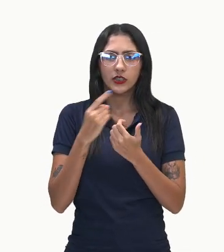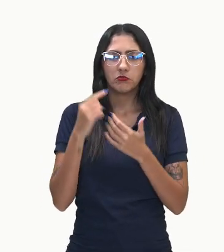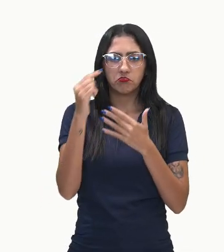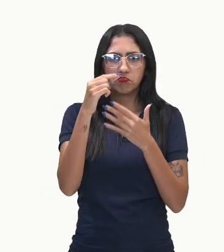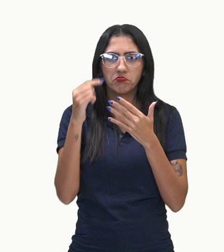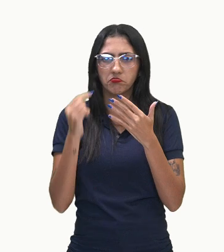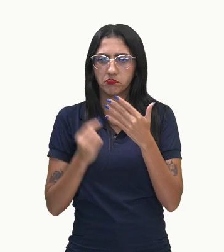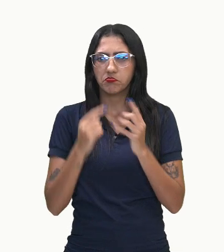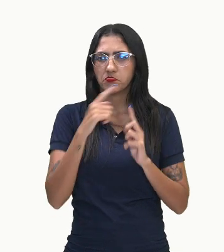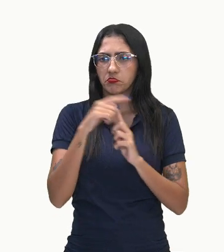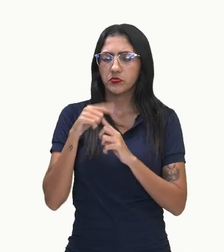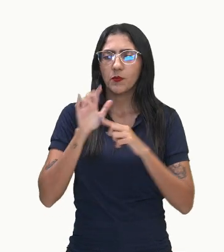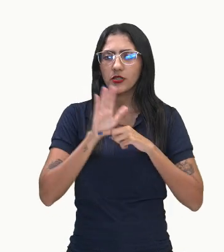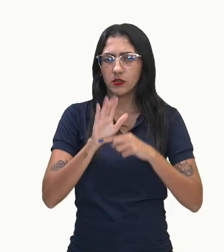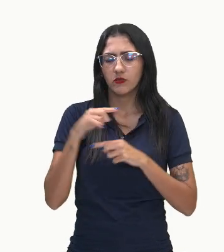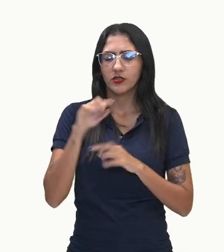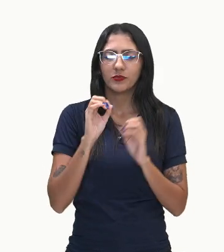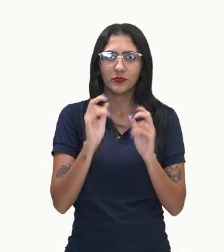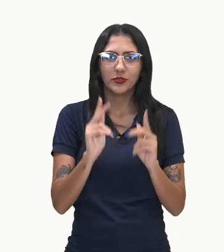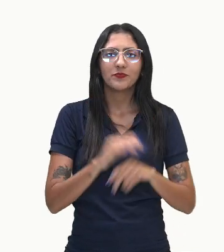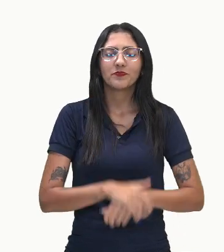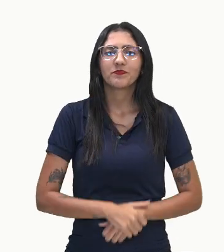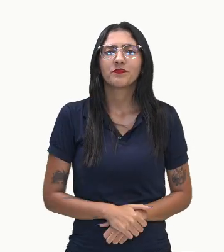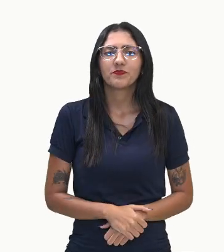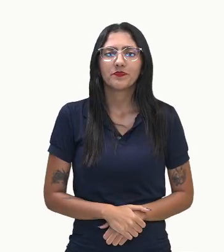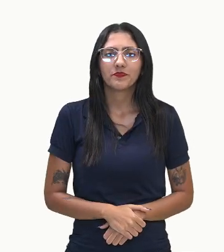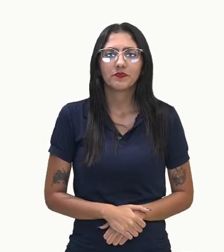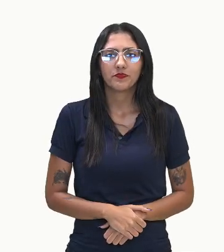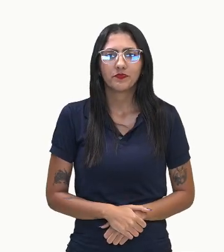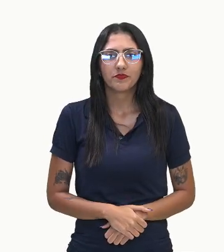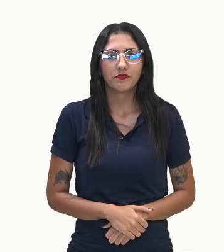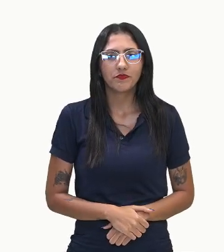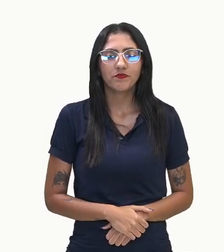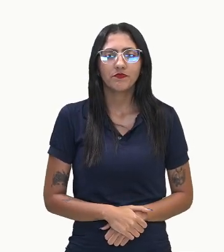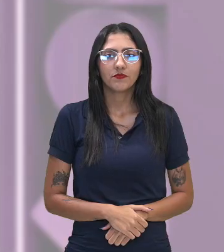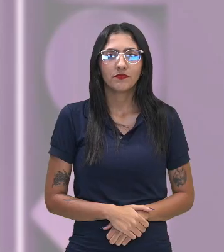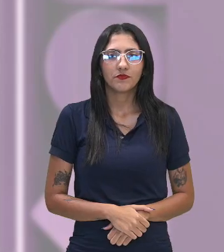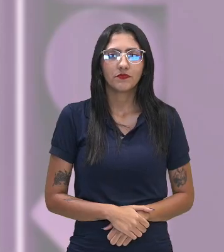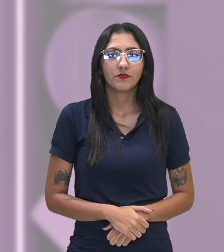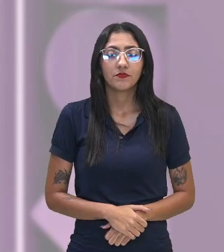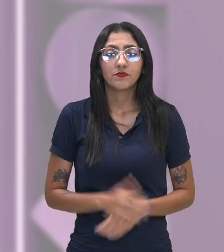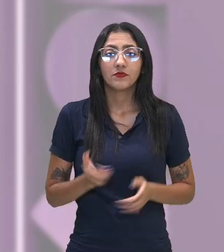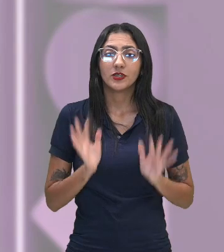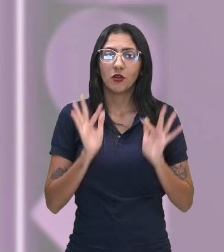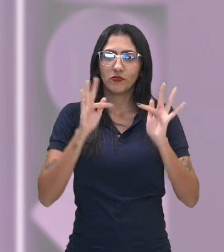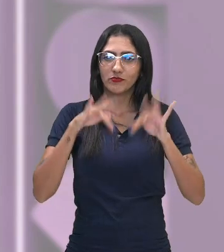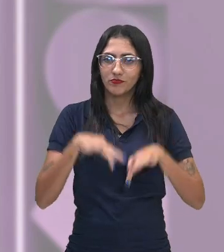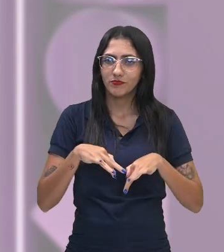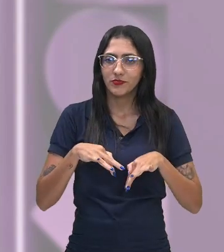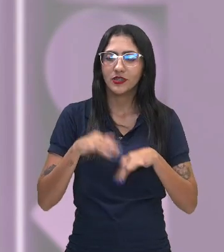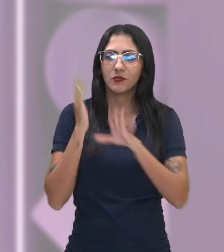nessas formas. Beleza? Então, essa foi a nossa revisão de número 1.